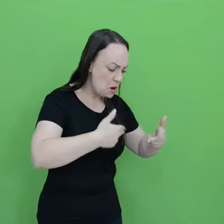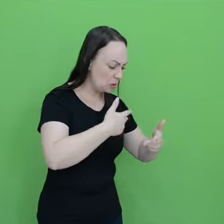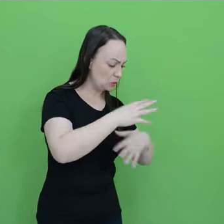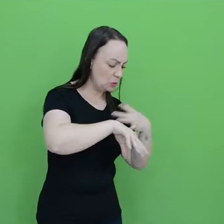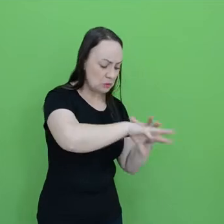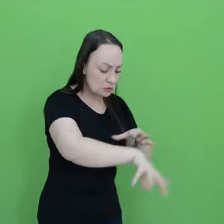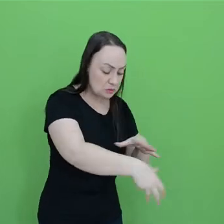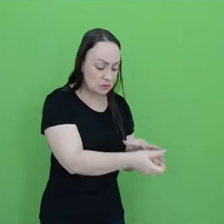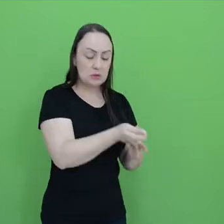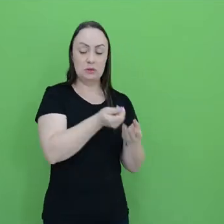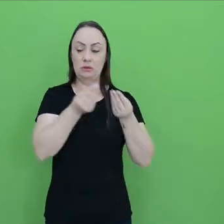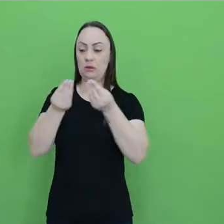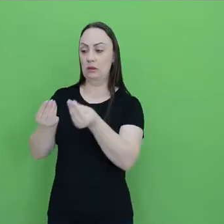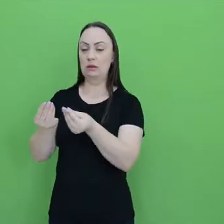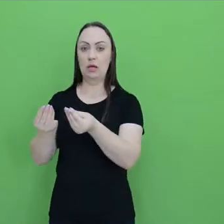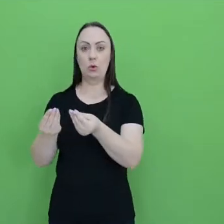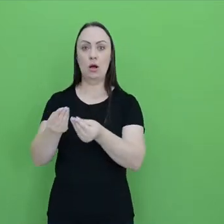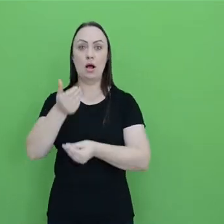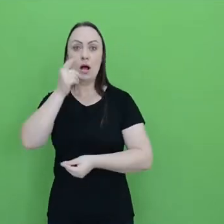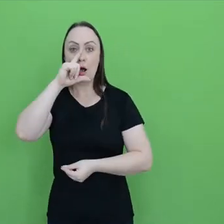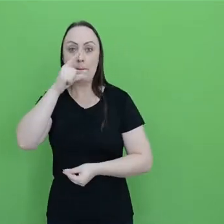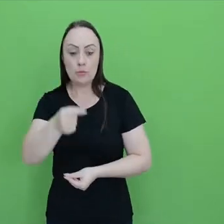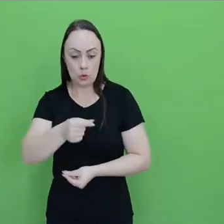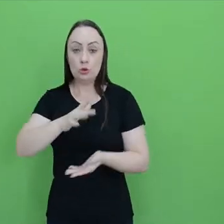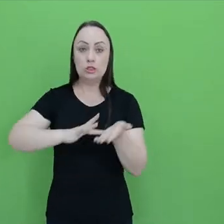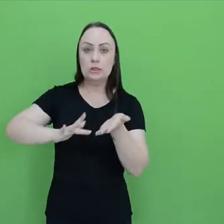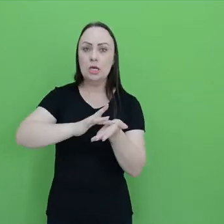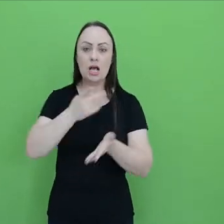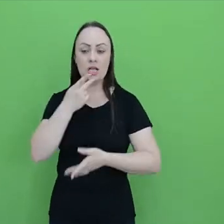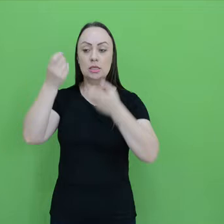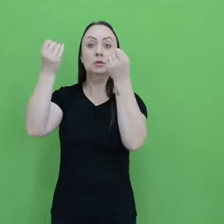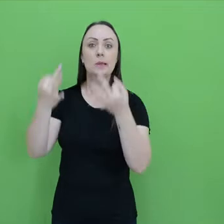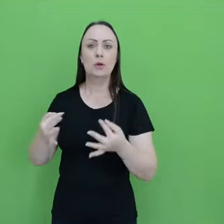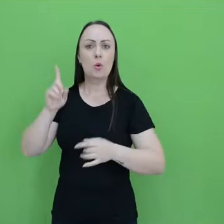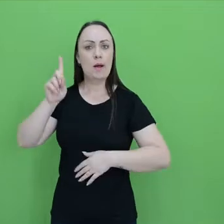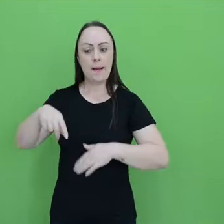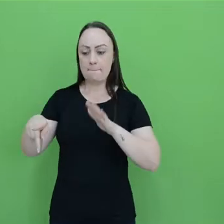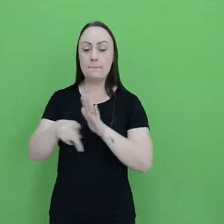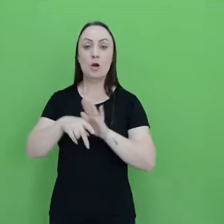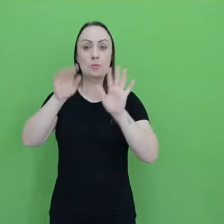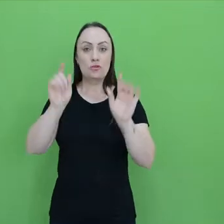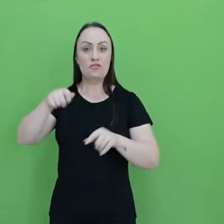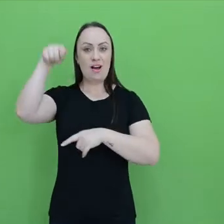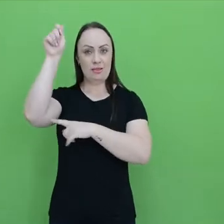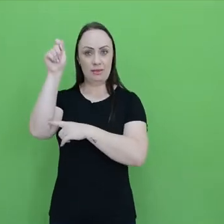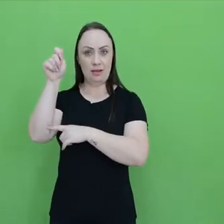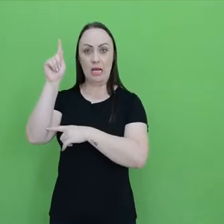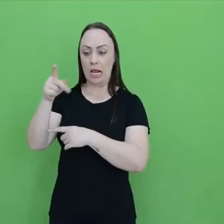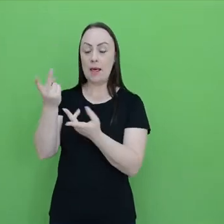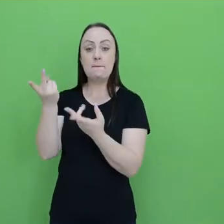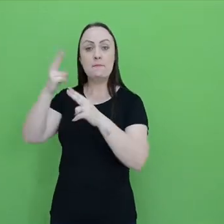de coisas. A velha bruxa cigana explicou que se tratava de uma fada que